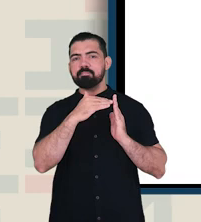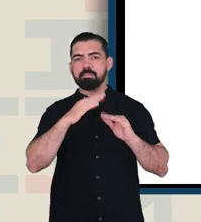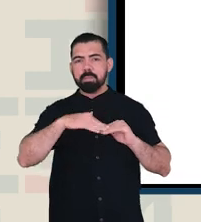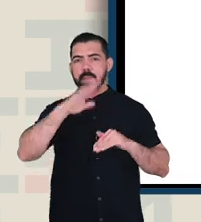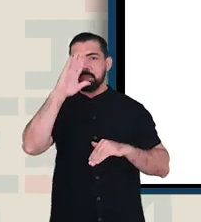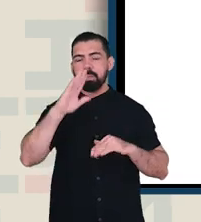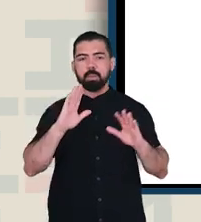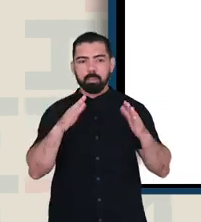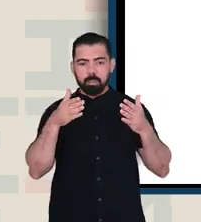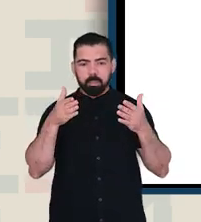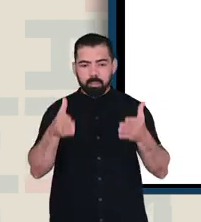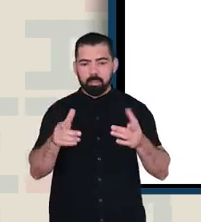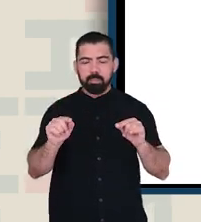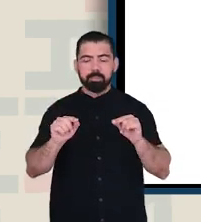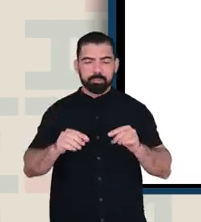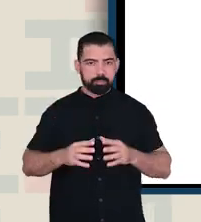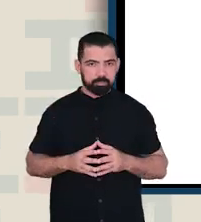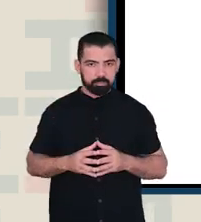a parte de